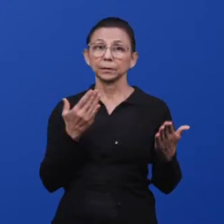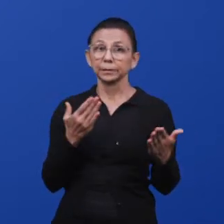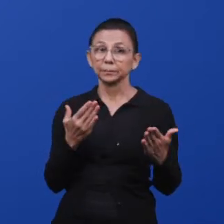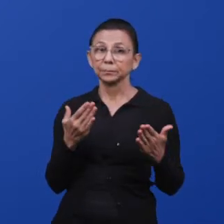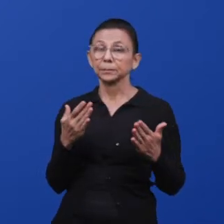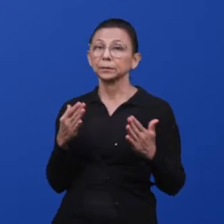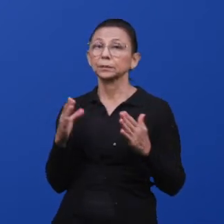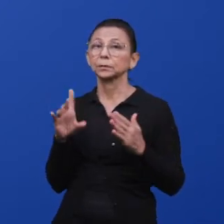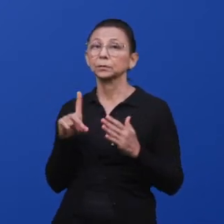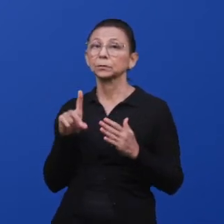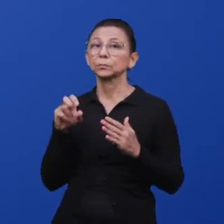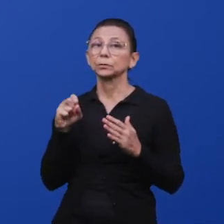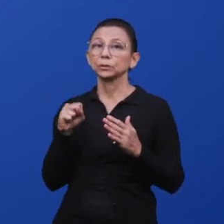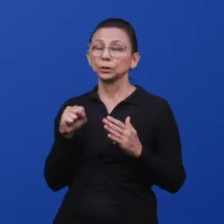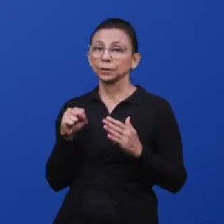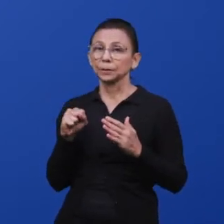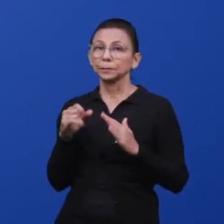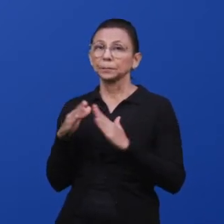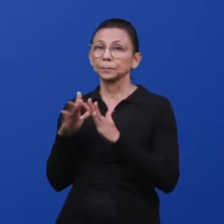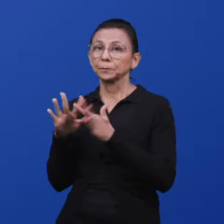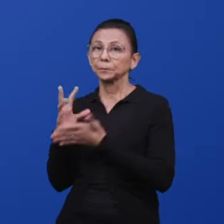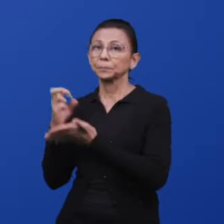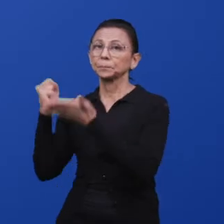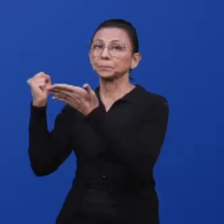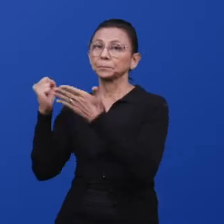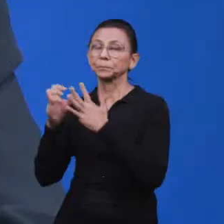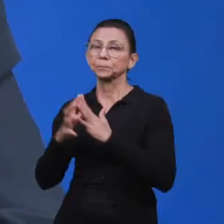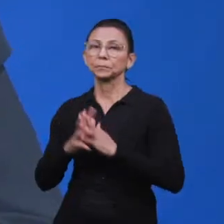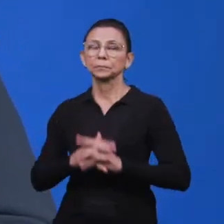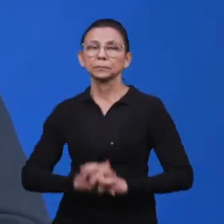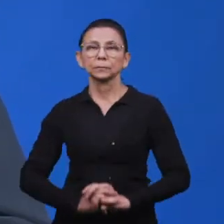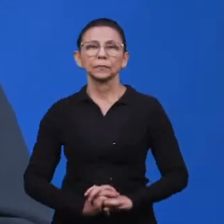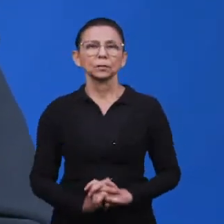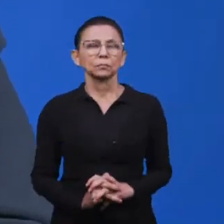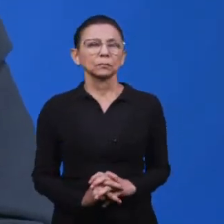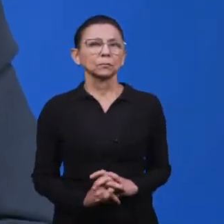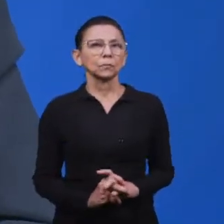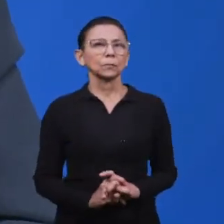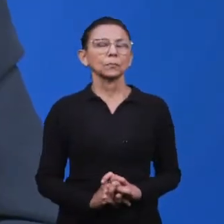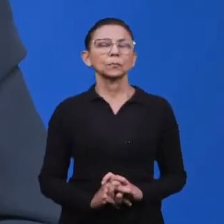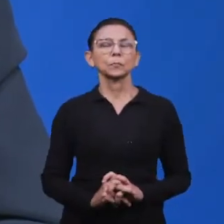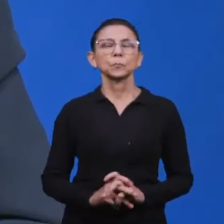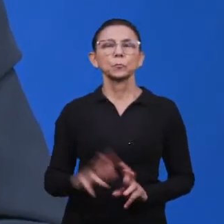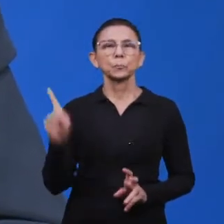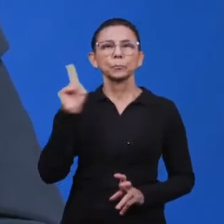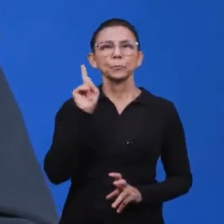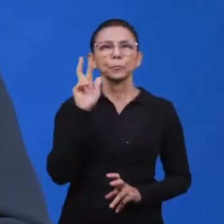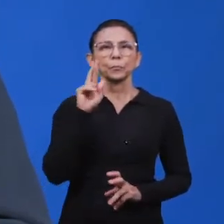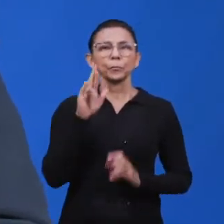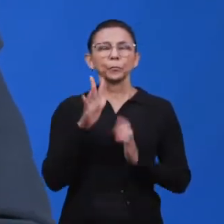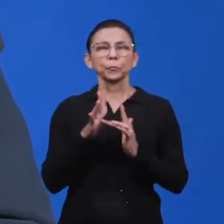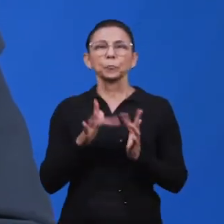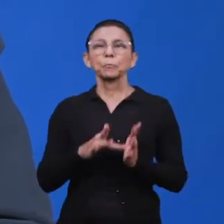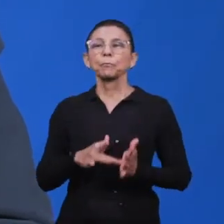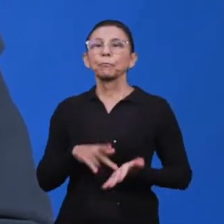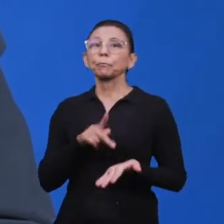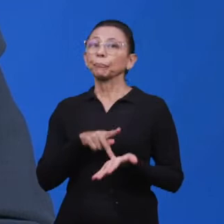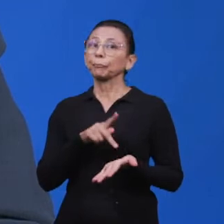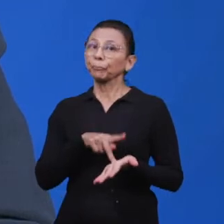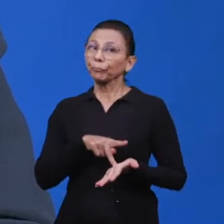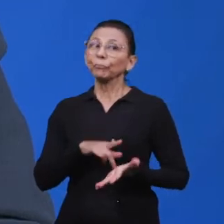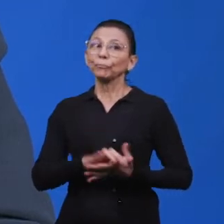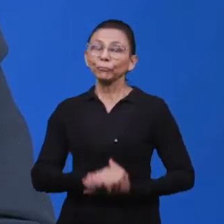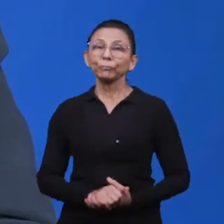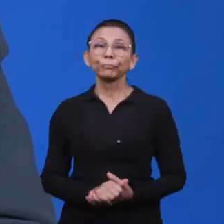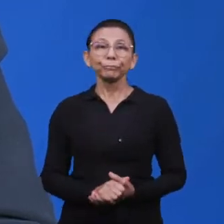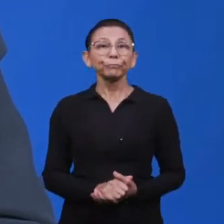da tentação no deserto. A paz do Senhor Jesus. Amém, Marcos. A paz do Senhor Jesus. Realmente, a nossa experiência